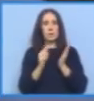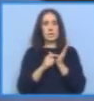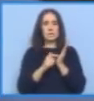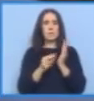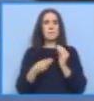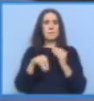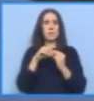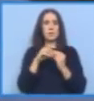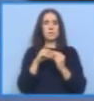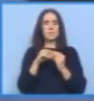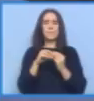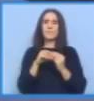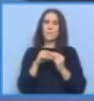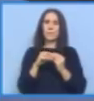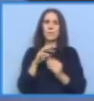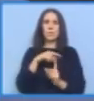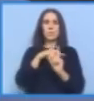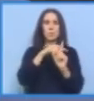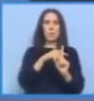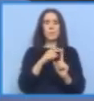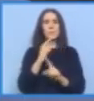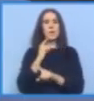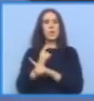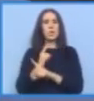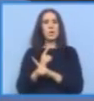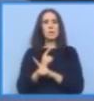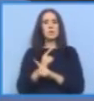questão da cruz, da questão